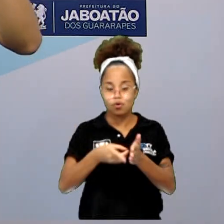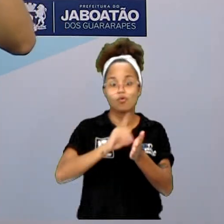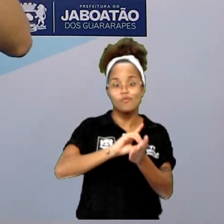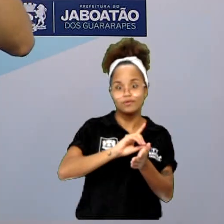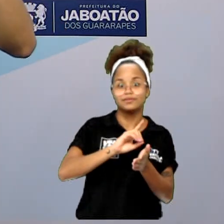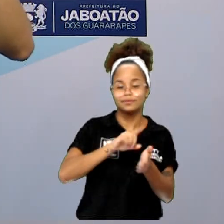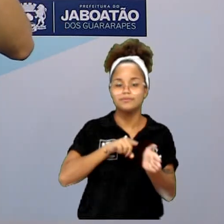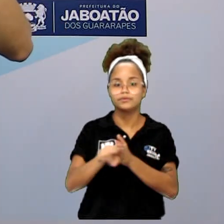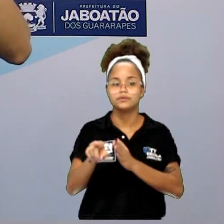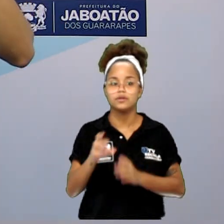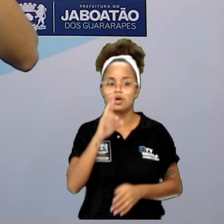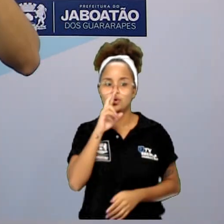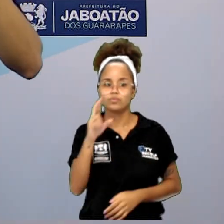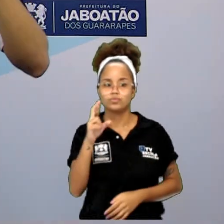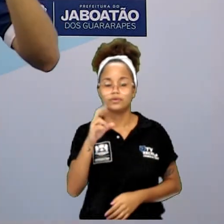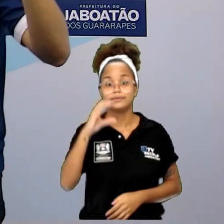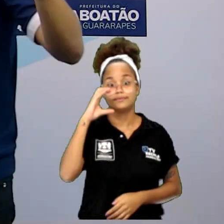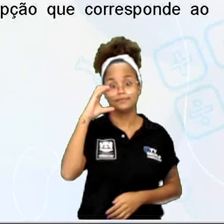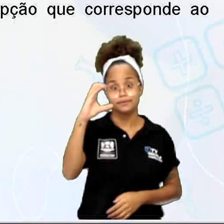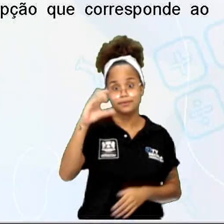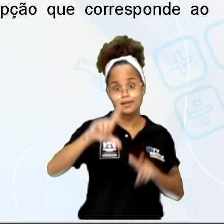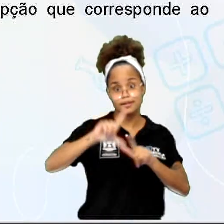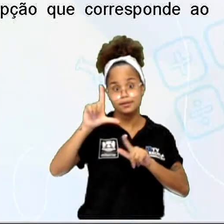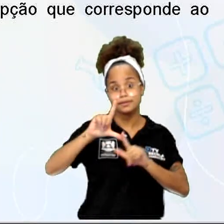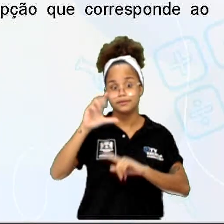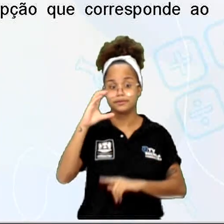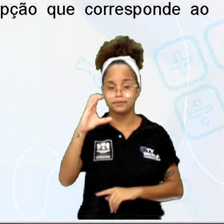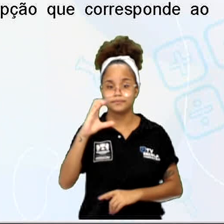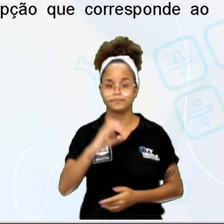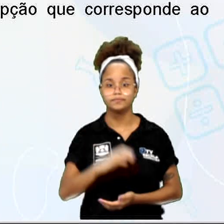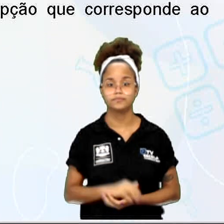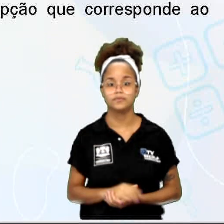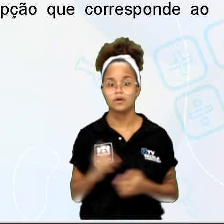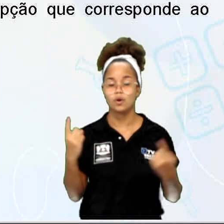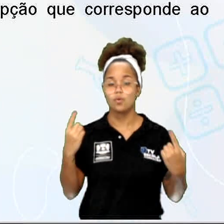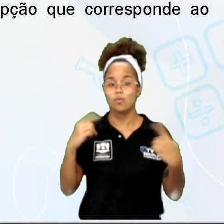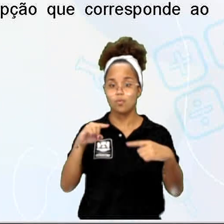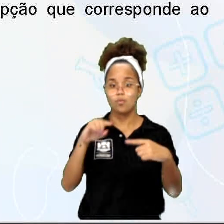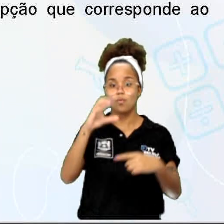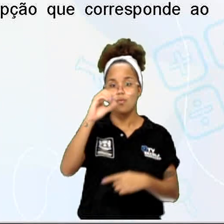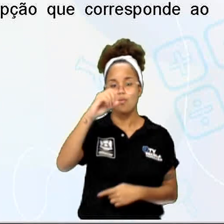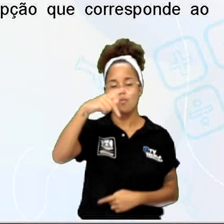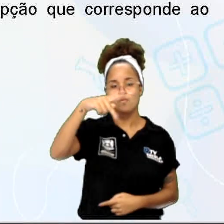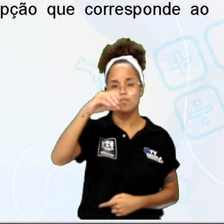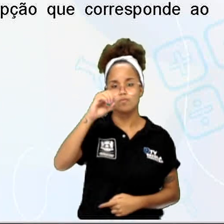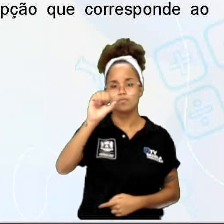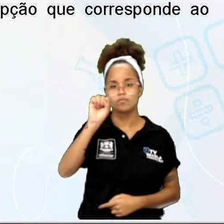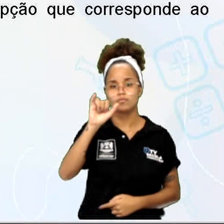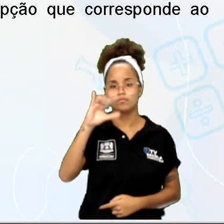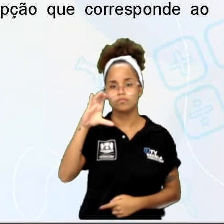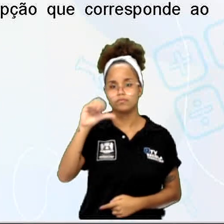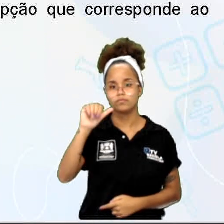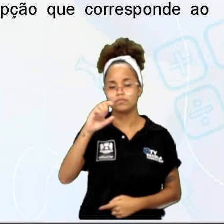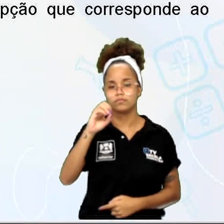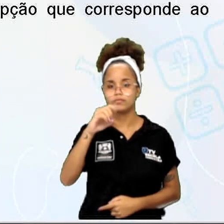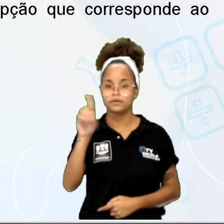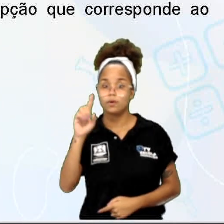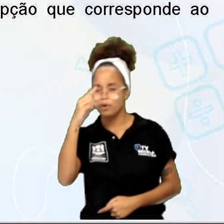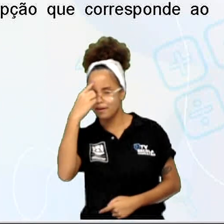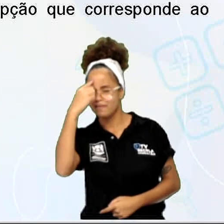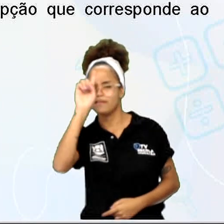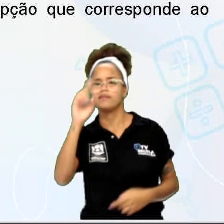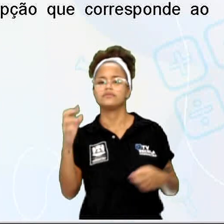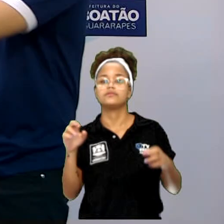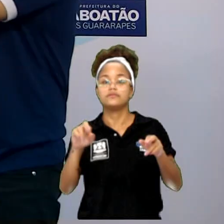como resposta o item C, adversidade ou oposição. São ideias contrárias. A gente sabe que uma coisa é